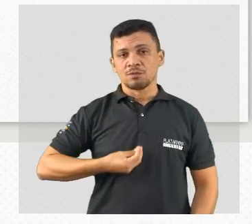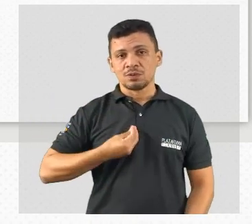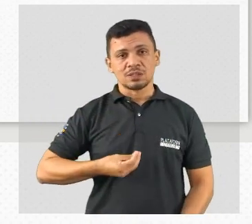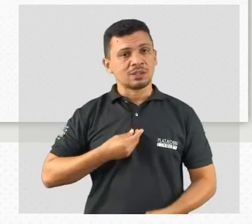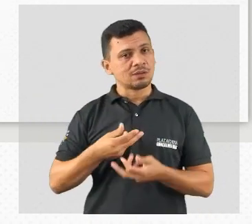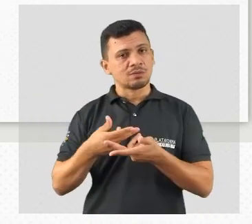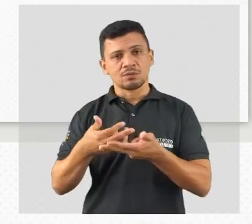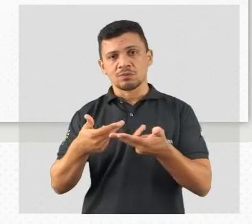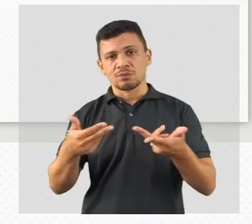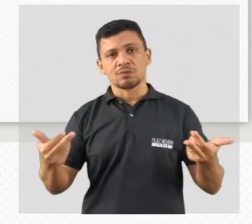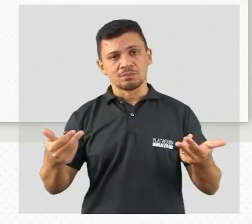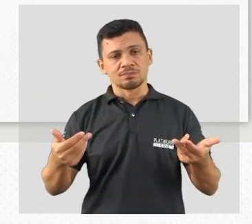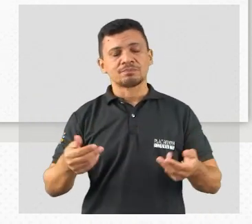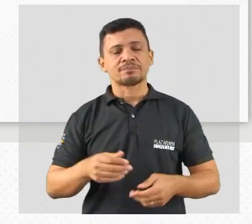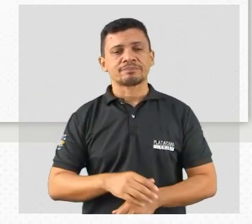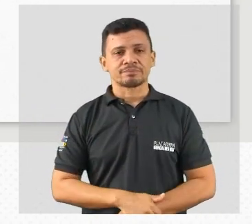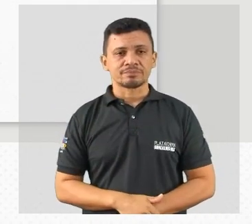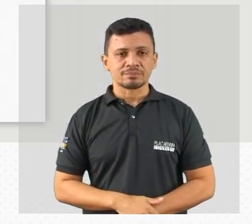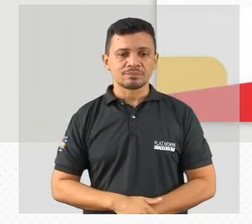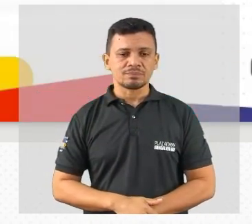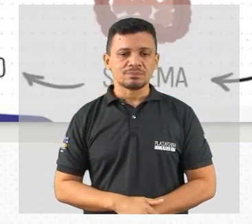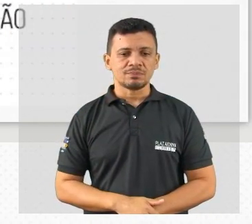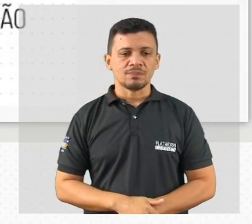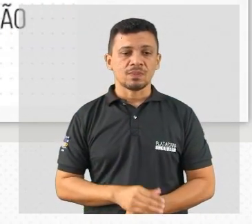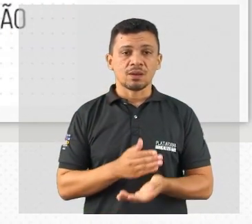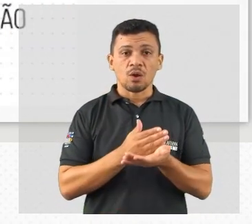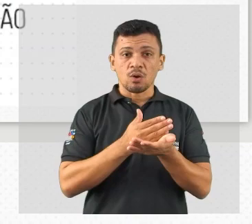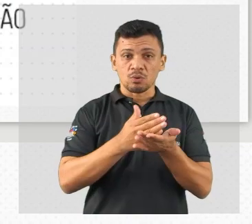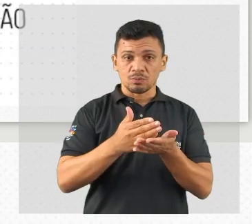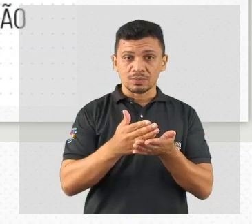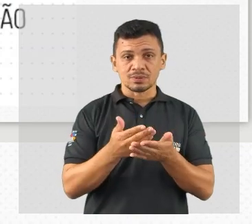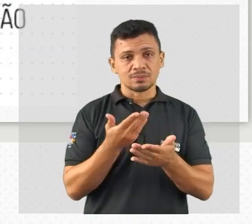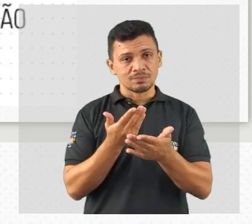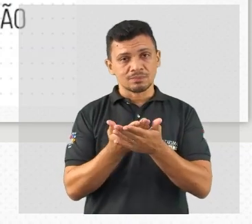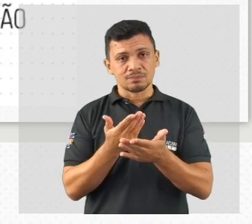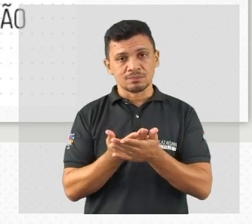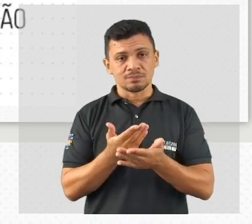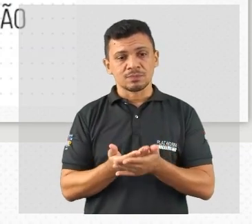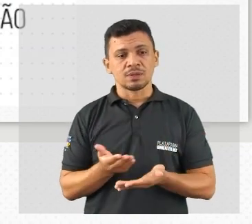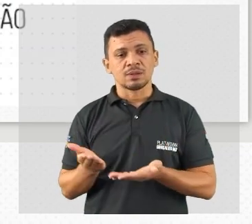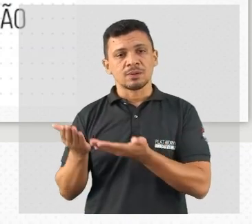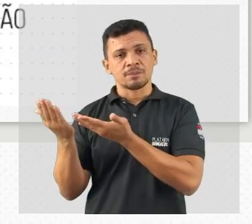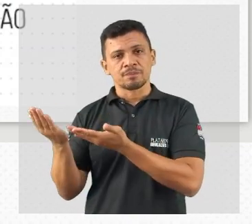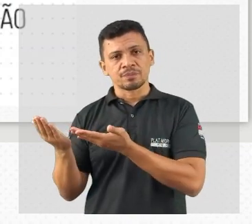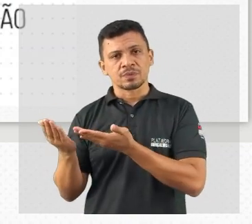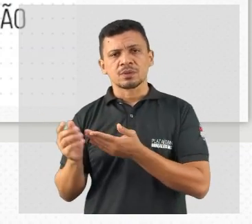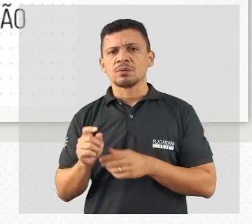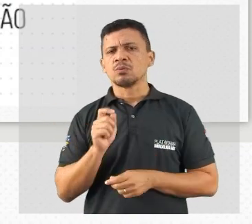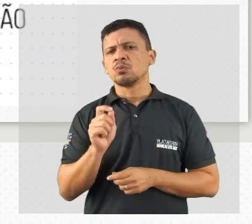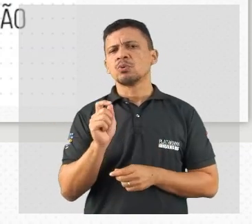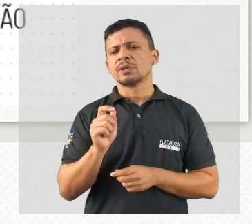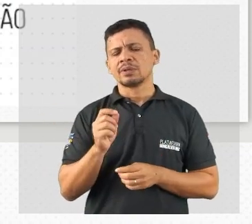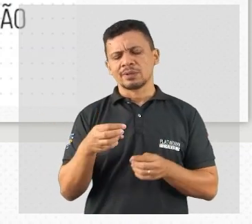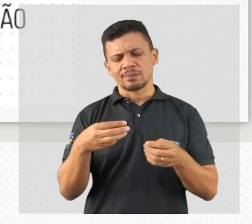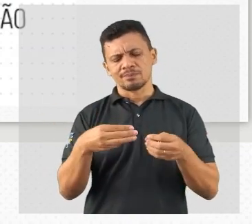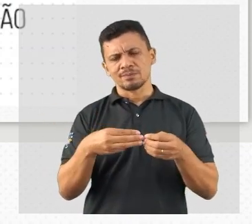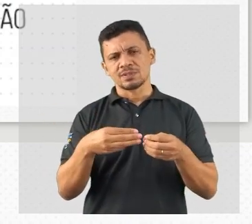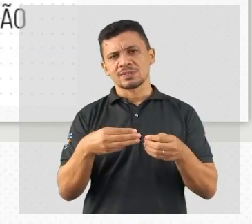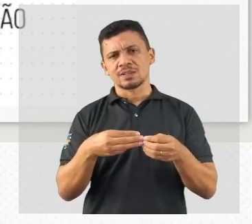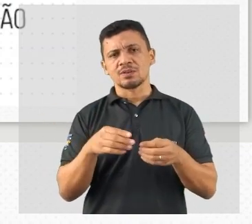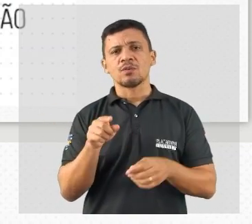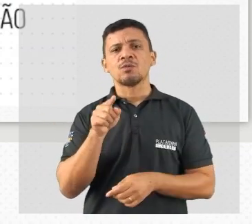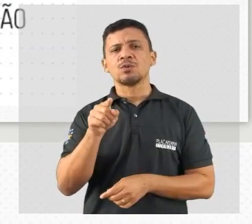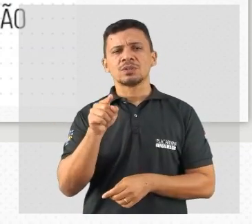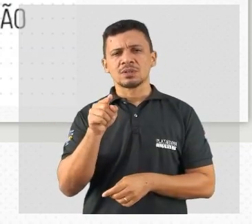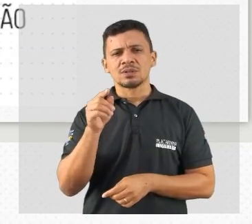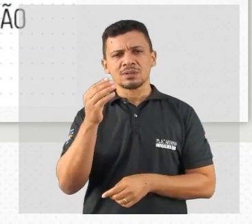seres vivos. Então, para iniciar, pessoal, a nossa aula, a gente vai falar, então, o que é célula. O que é célula para vocês? Vocês